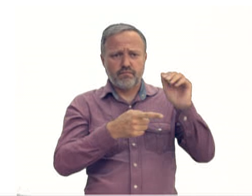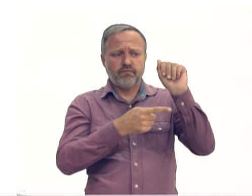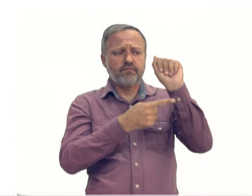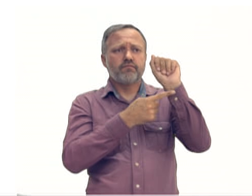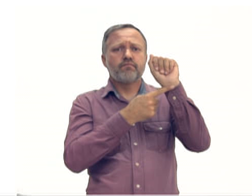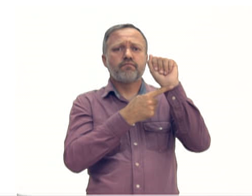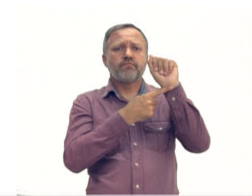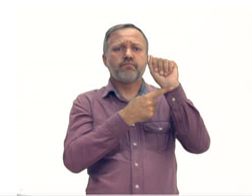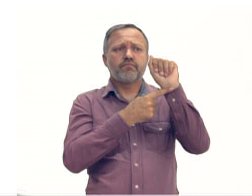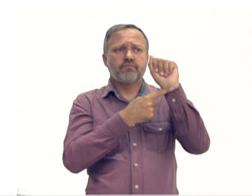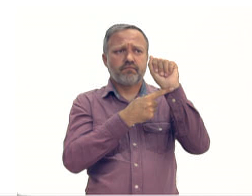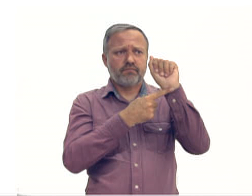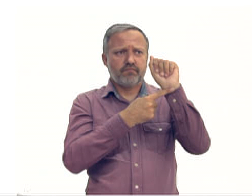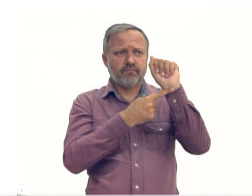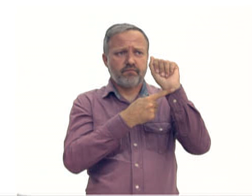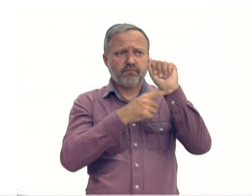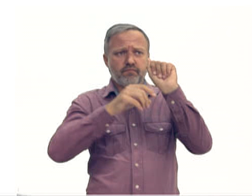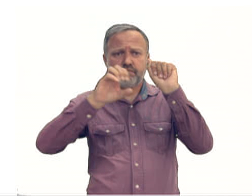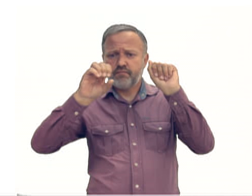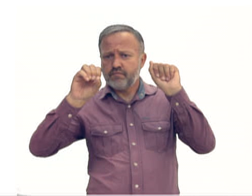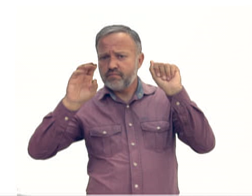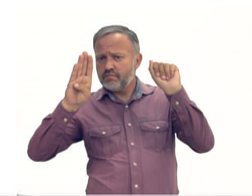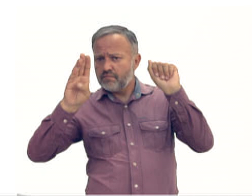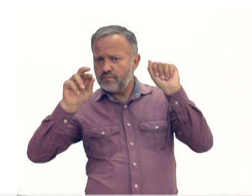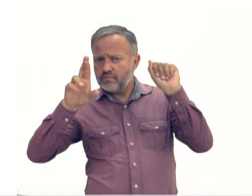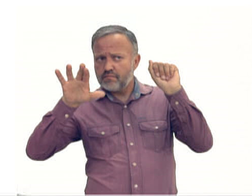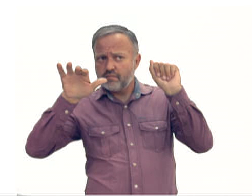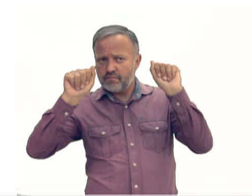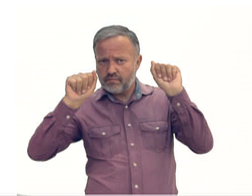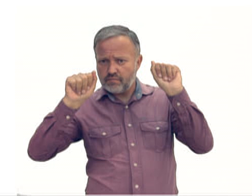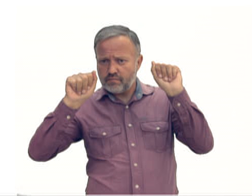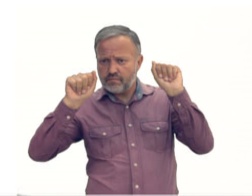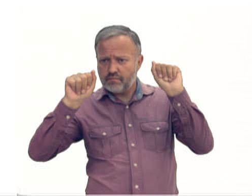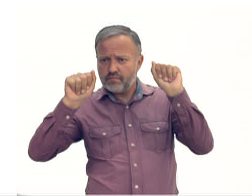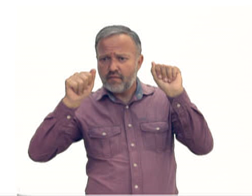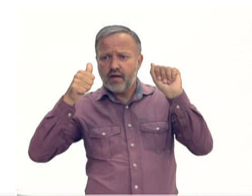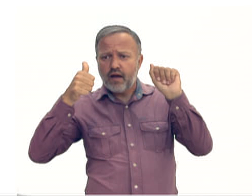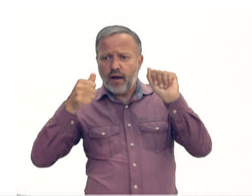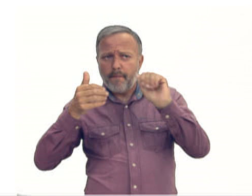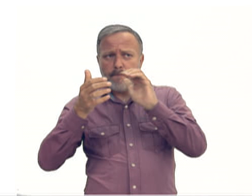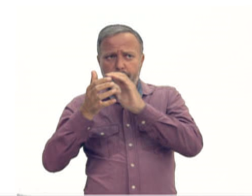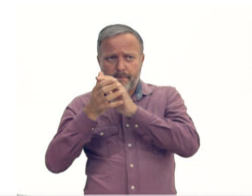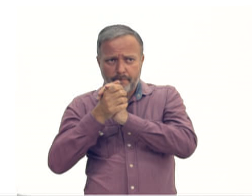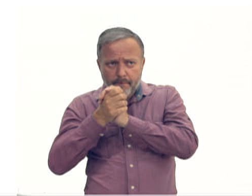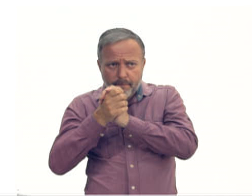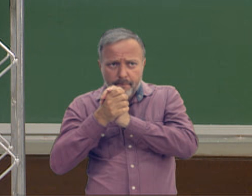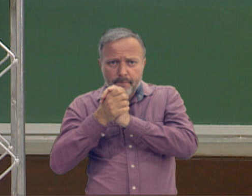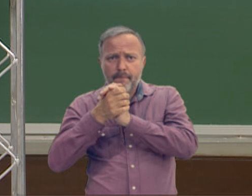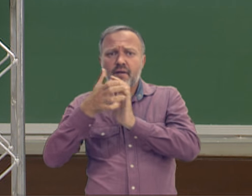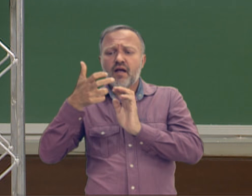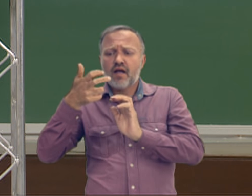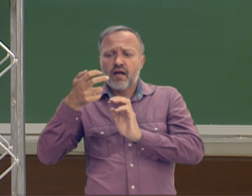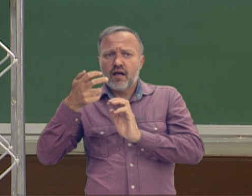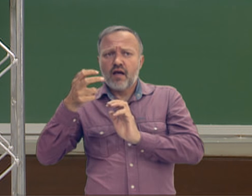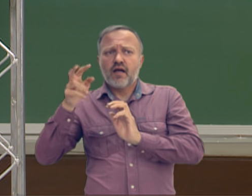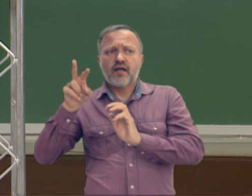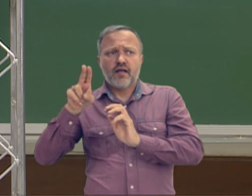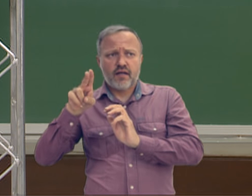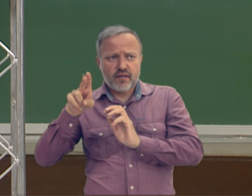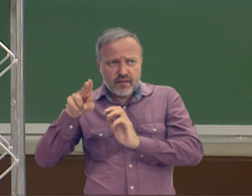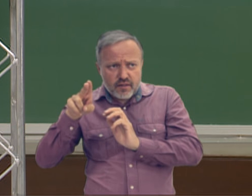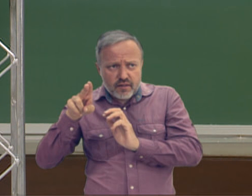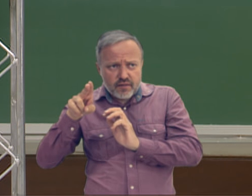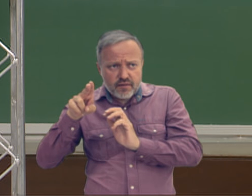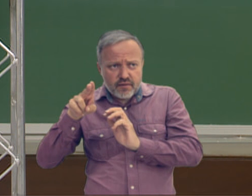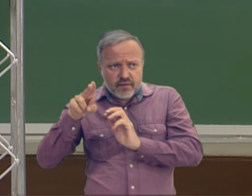Quem respondeu Obará, sua mulher, os 15 irmãos, Ifá e Egiocó, respondeu certo. Os